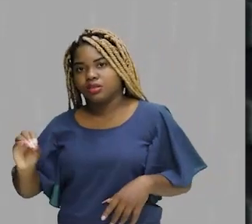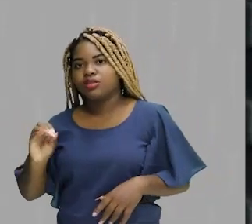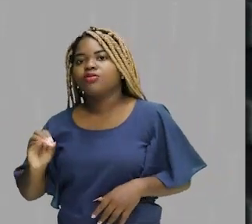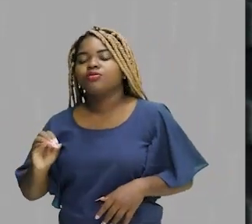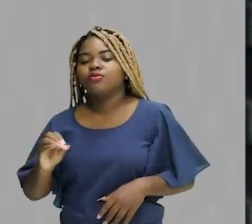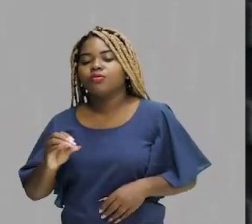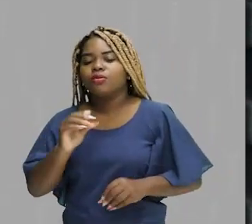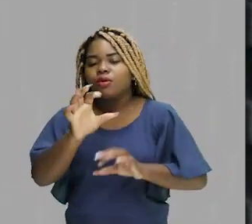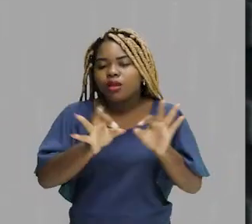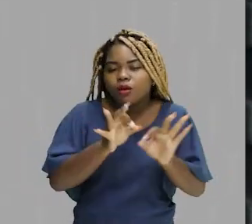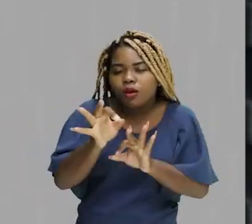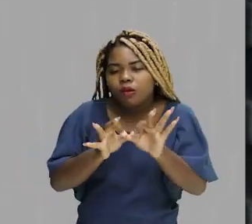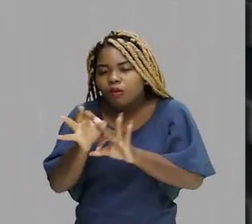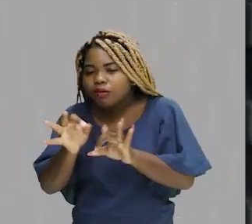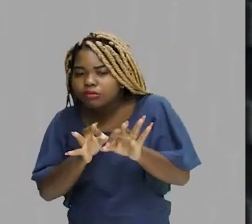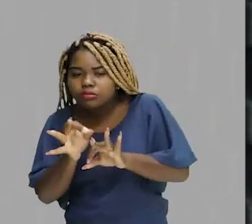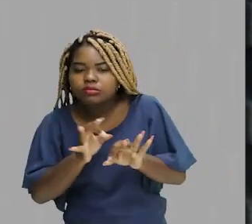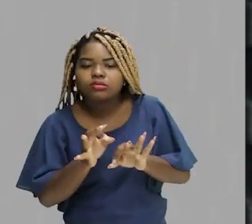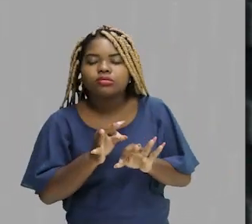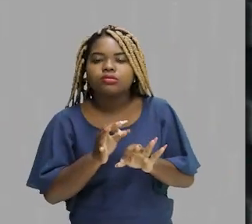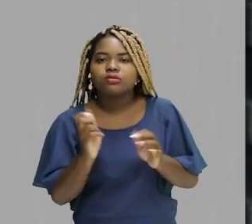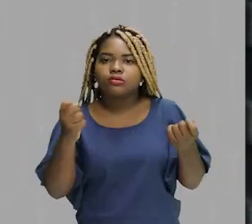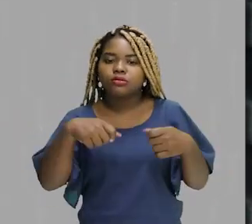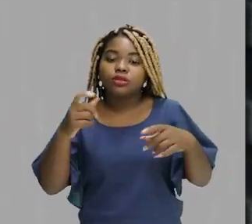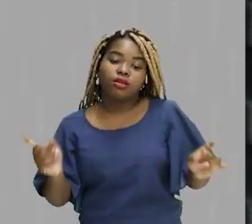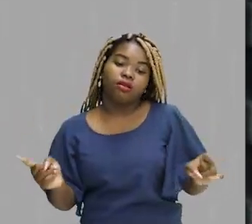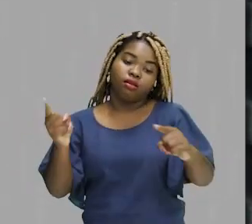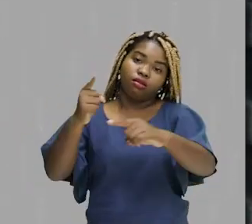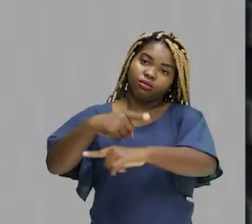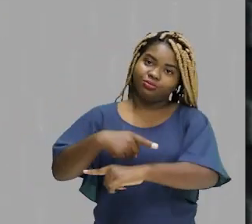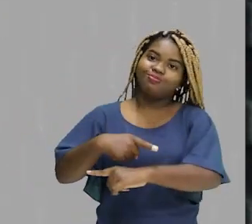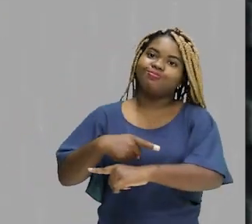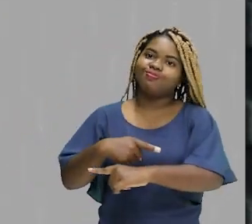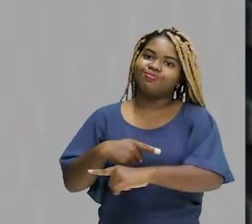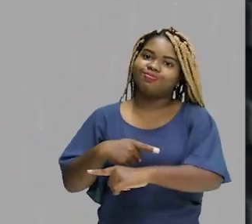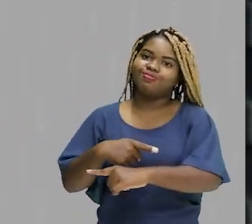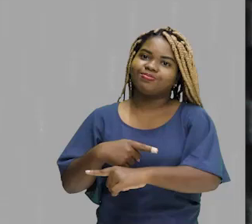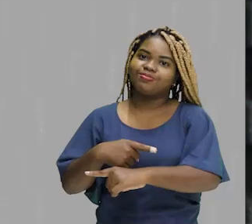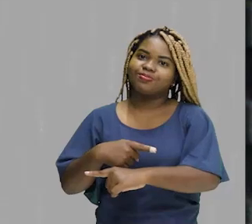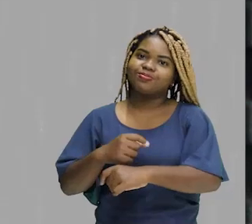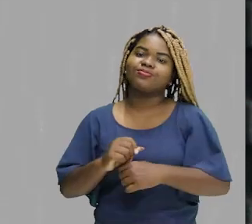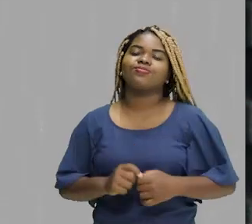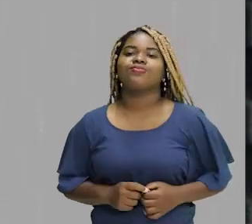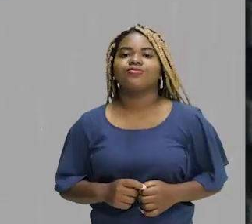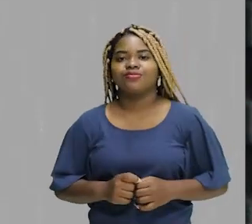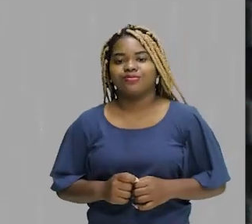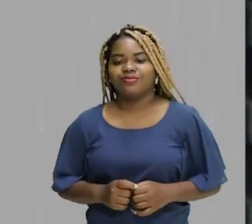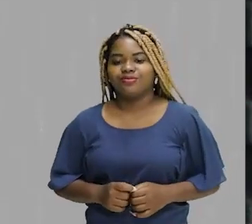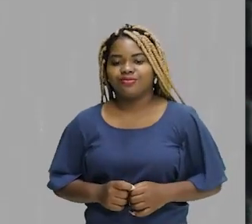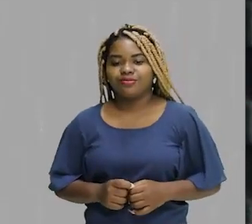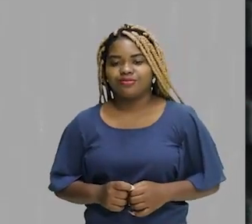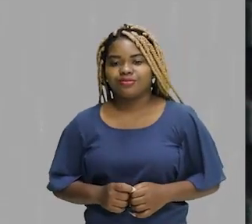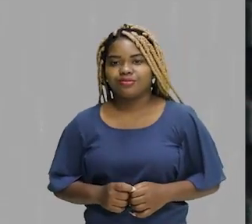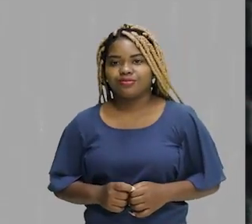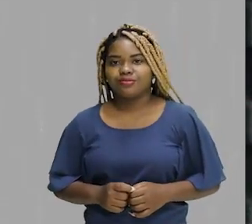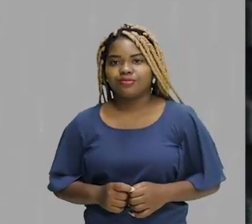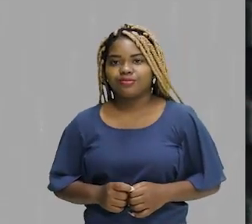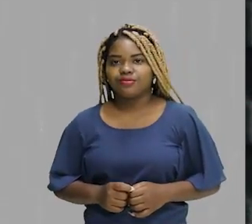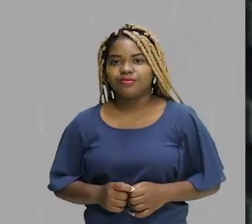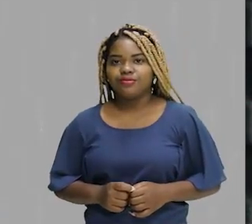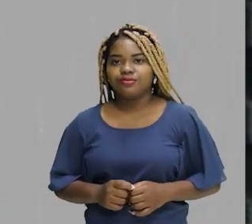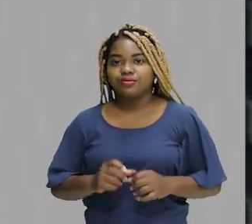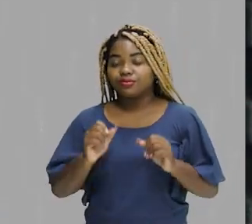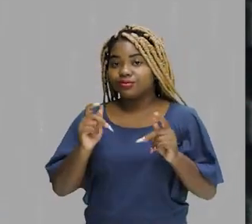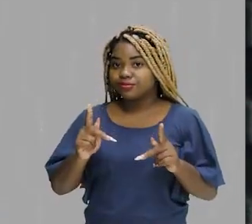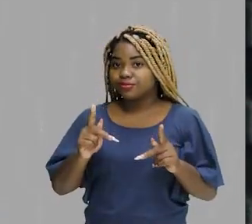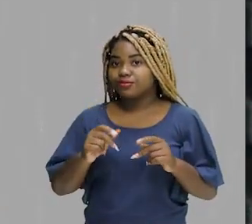fórmula iônica, é só fazer a inversão das cargas. Então, a carga de um será o índice do outro.